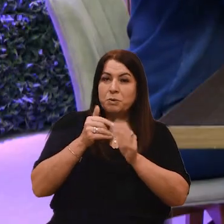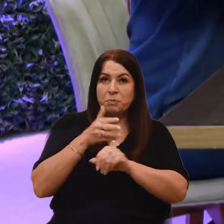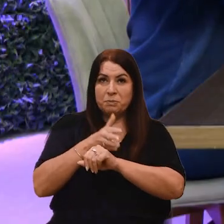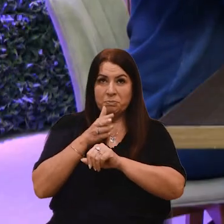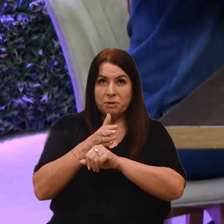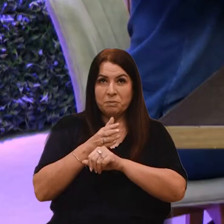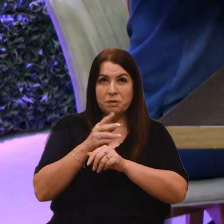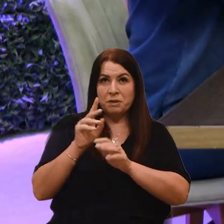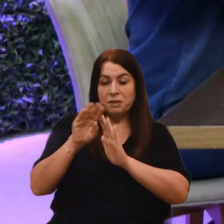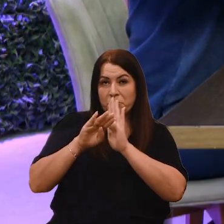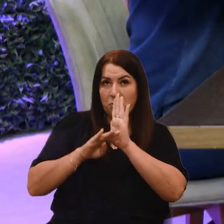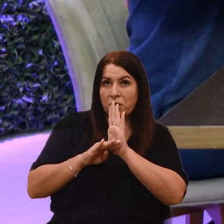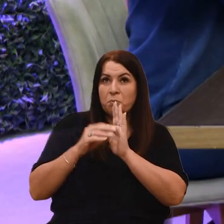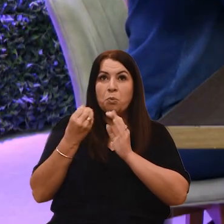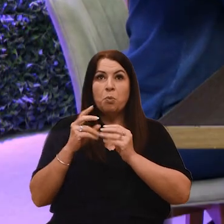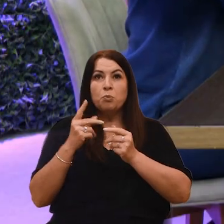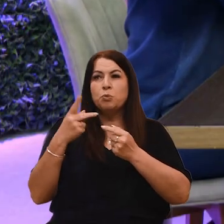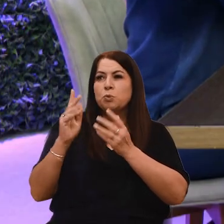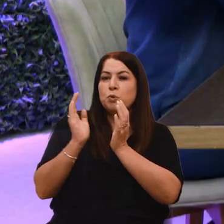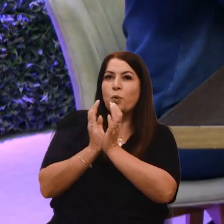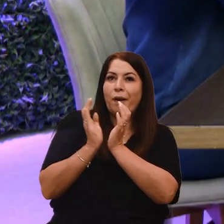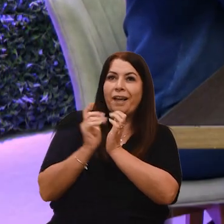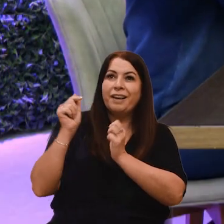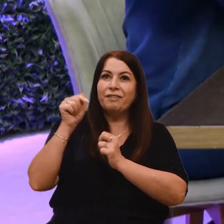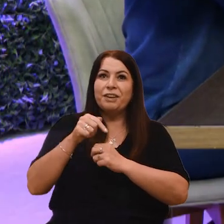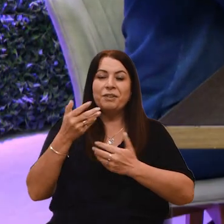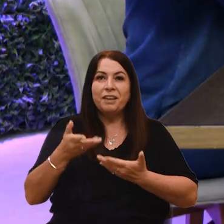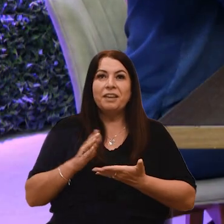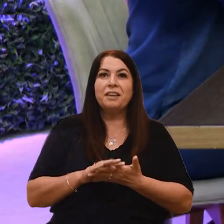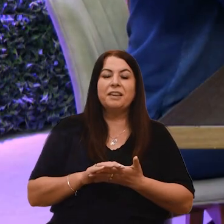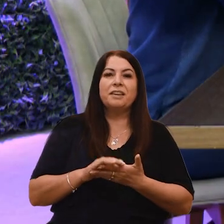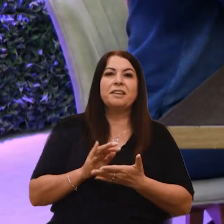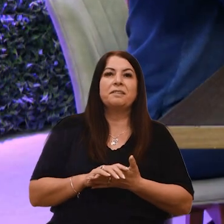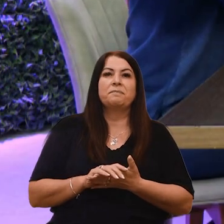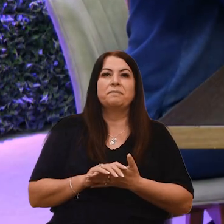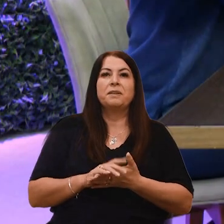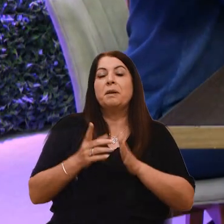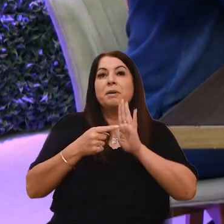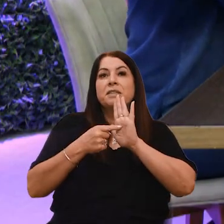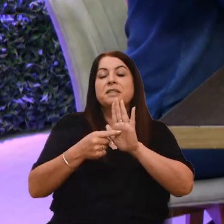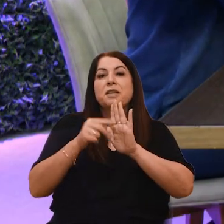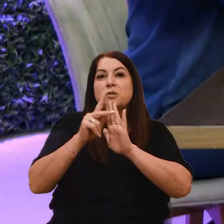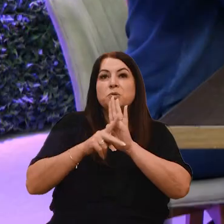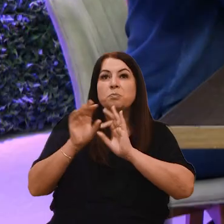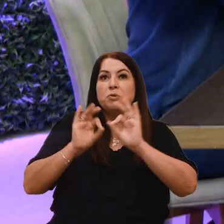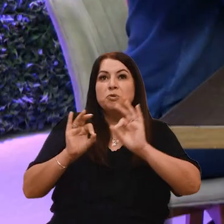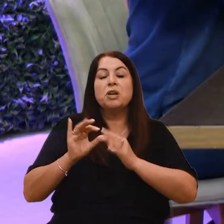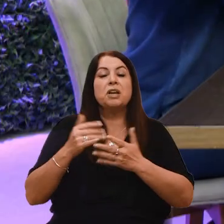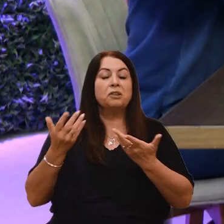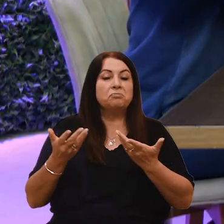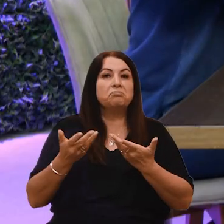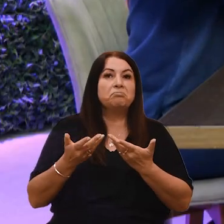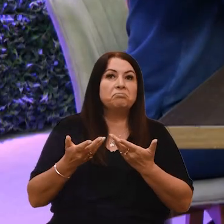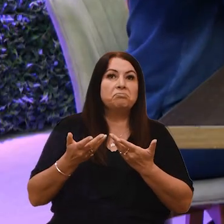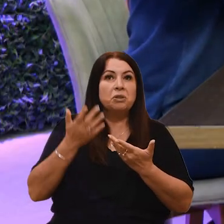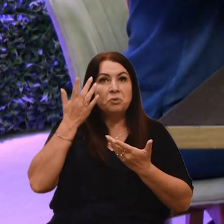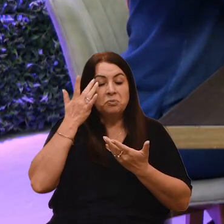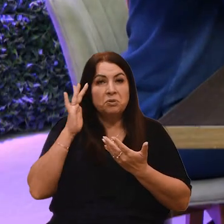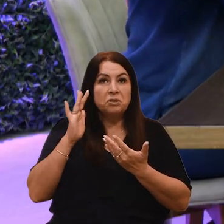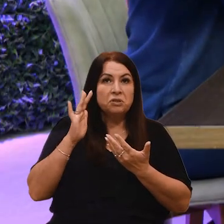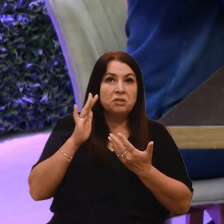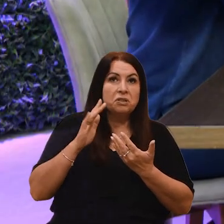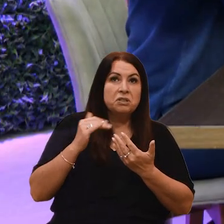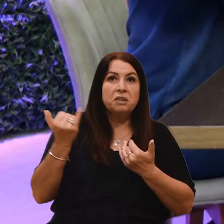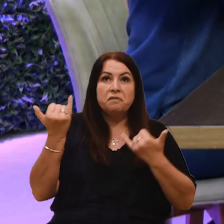participaram desse programa? Ou até das suas colegas que vieram aqui e apresentaram o projeto? Enfim, eu não sei se